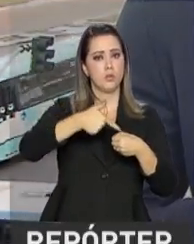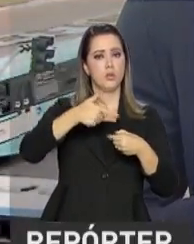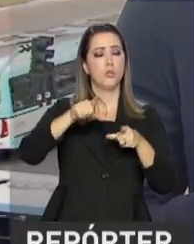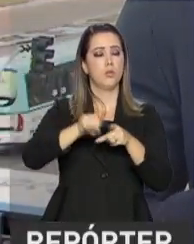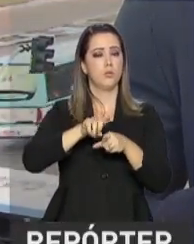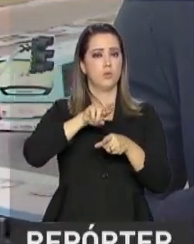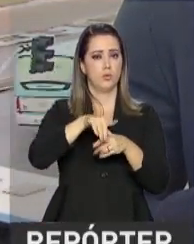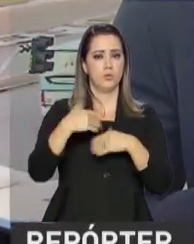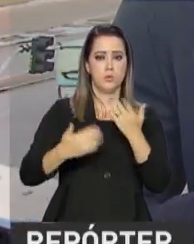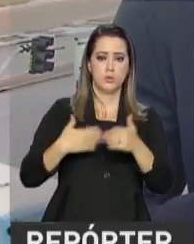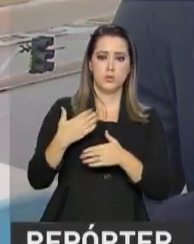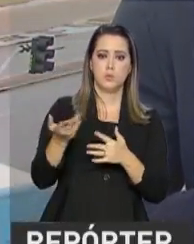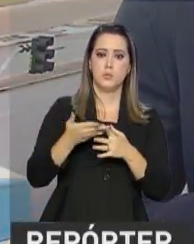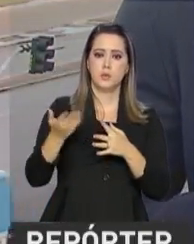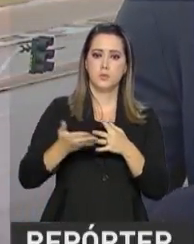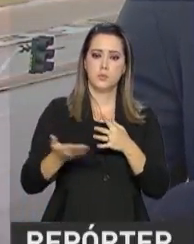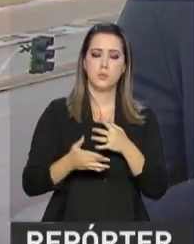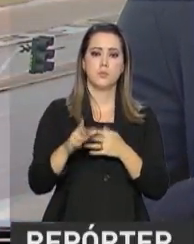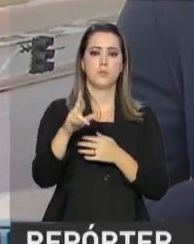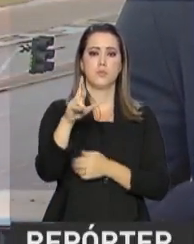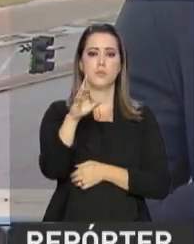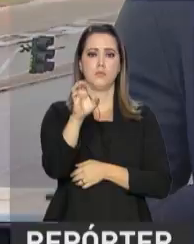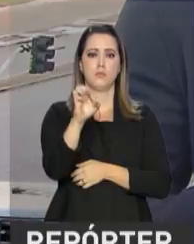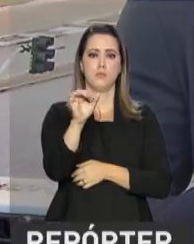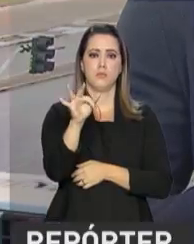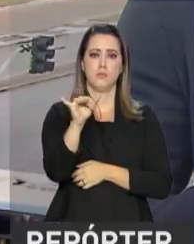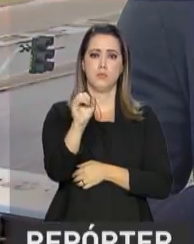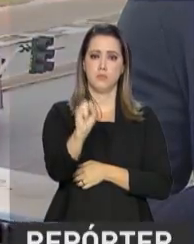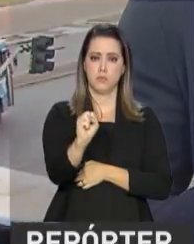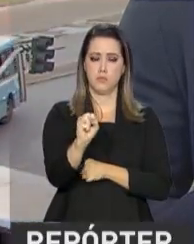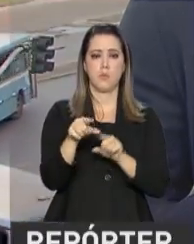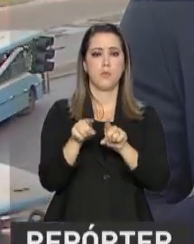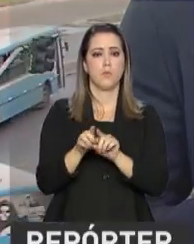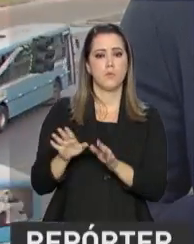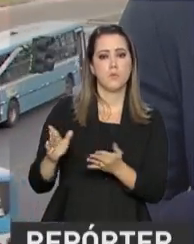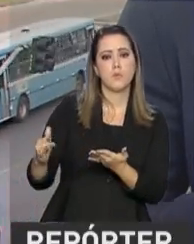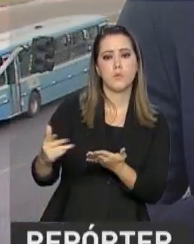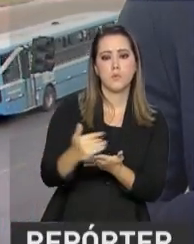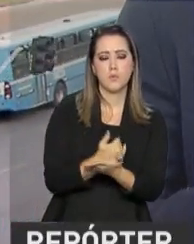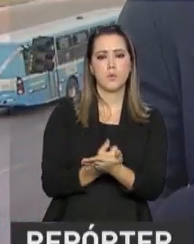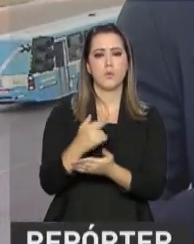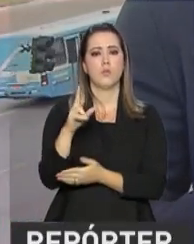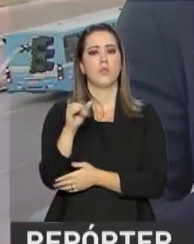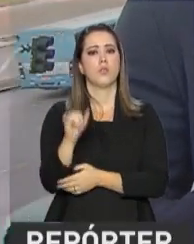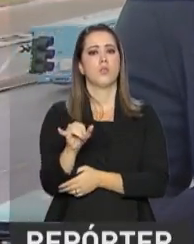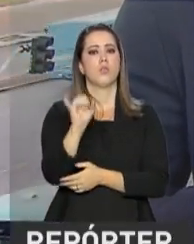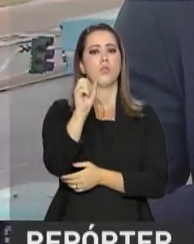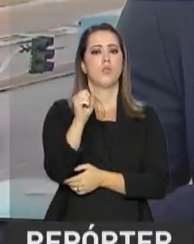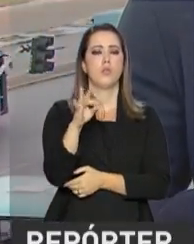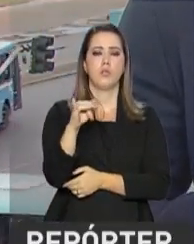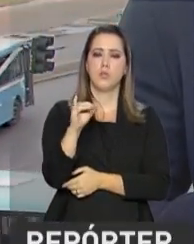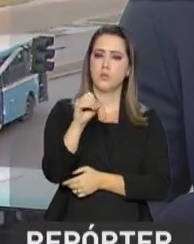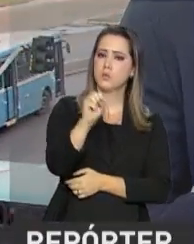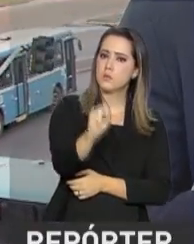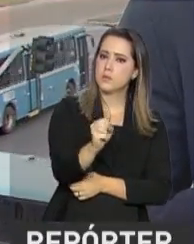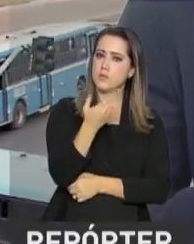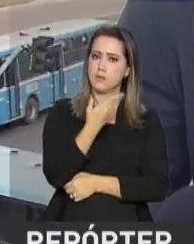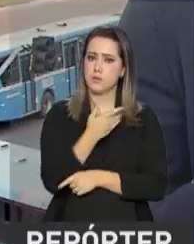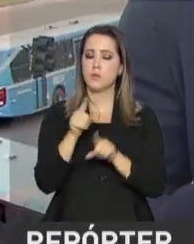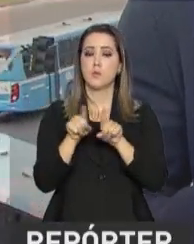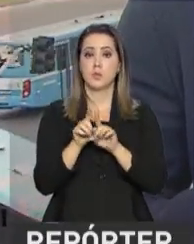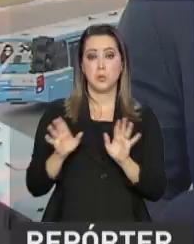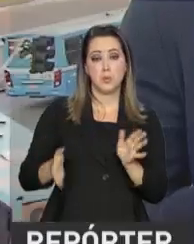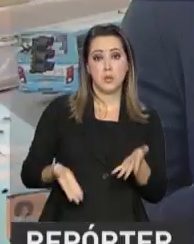do benefício de parcelamento de dívidas tributárias com a União, a arrecadação por royalties do petróleo e, principalmente,